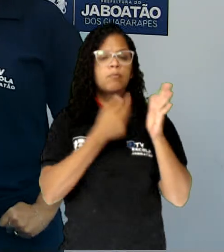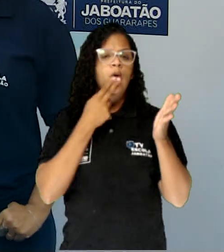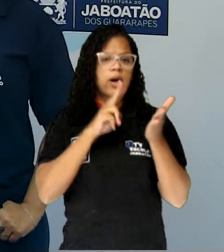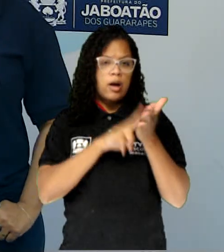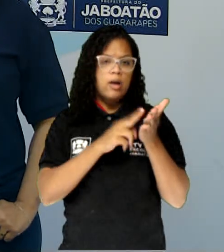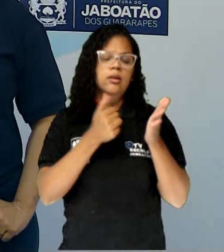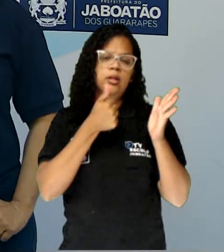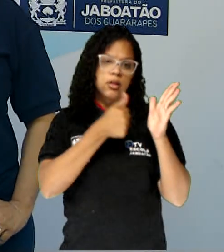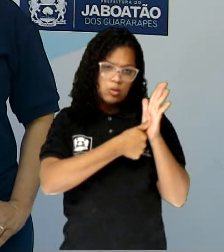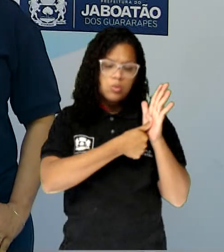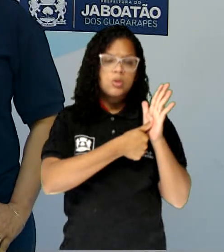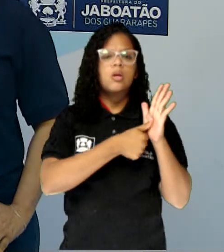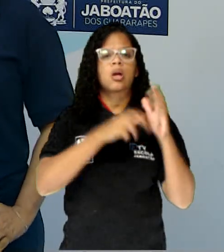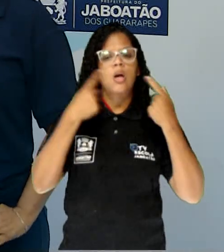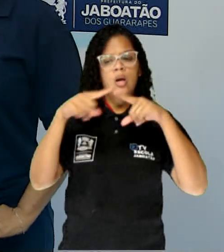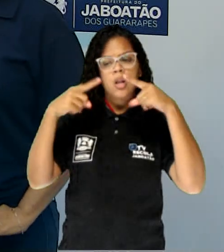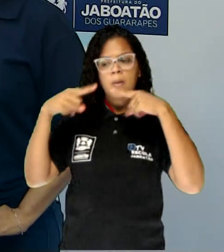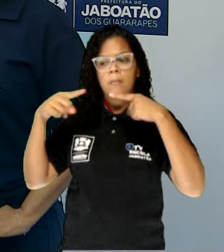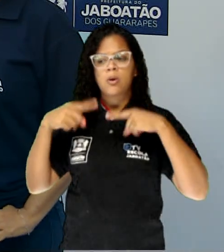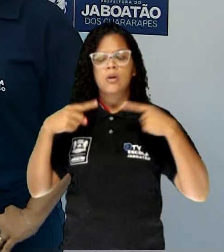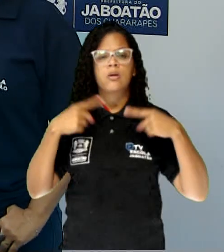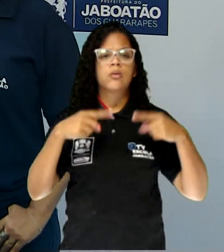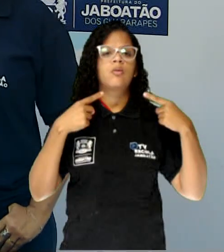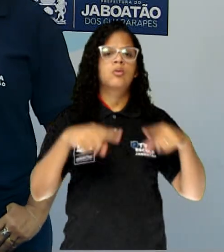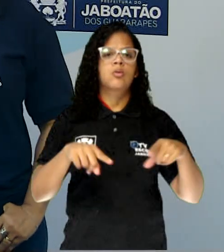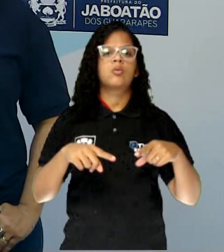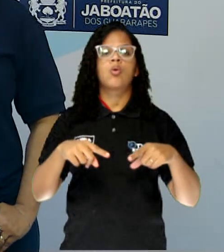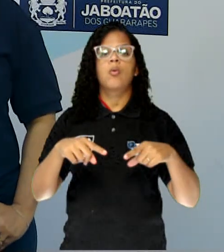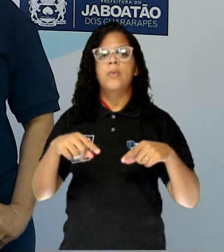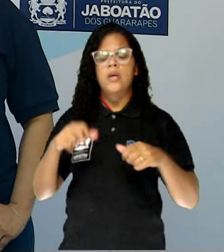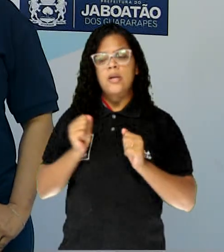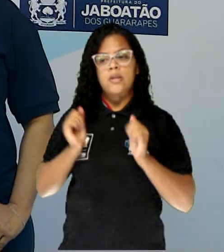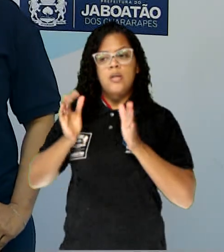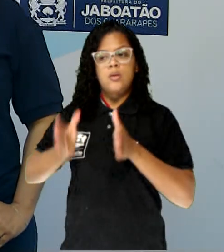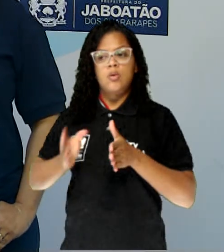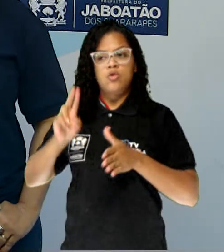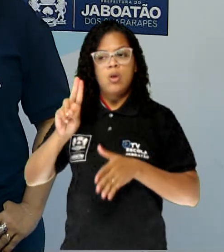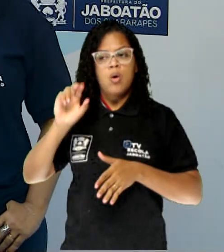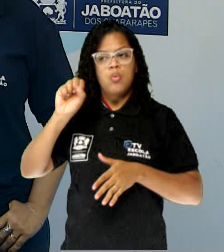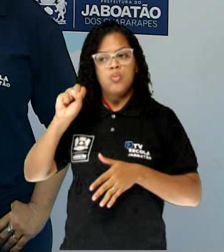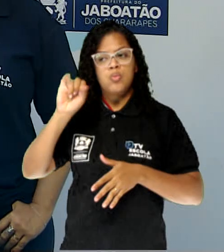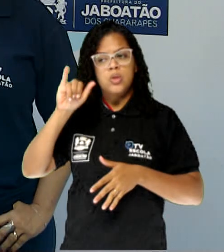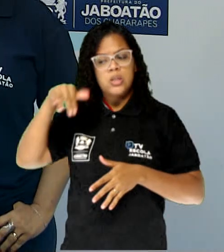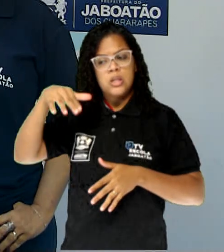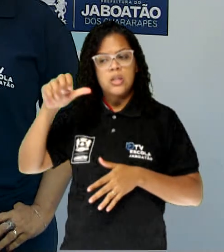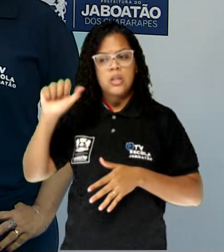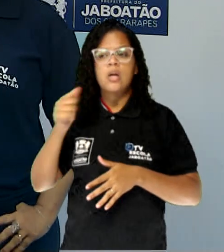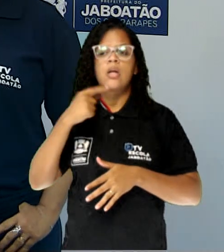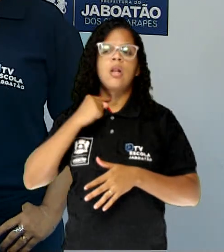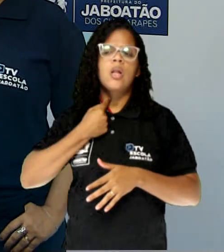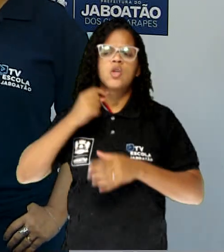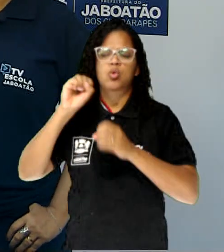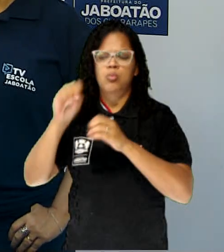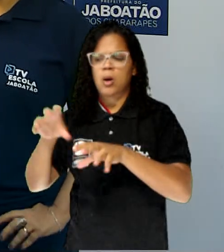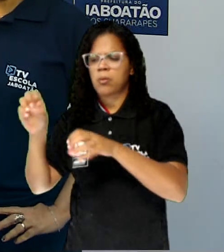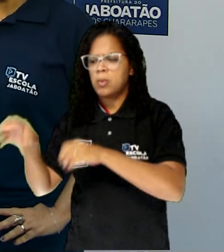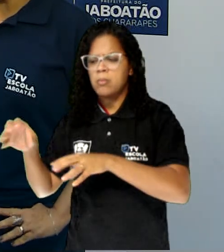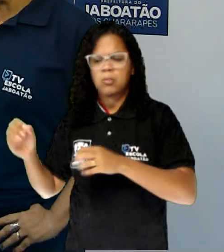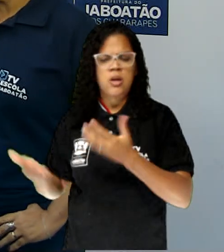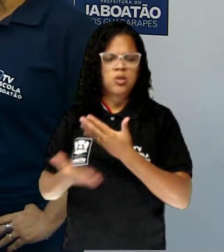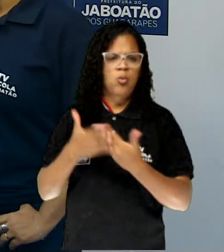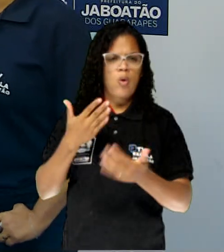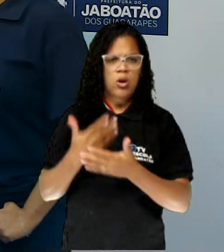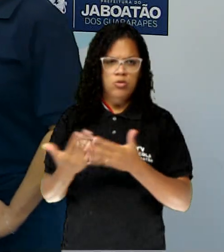repúdio à atitude da usina Belo Monte em despejar lixo e não fazer a coleta seletiva, que é